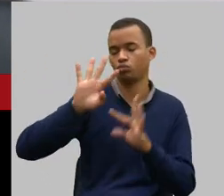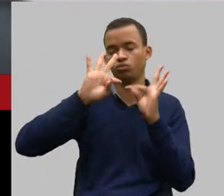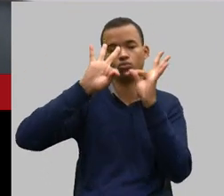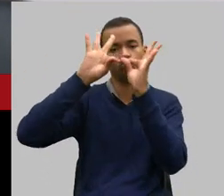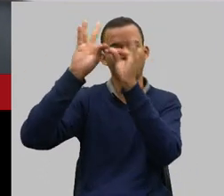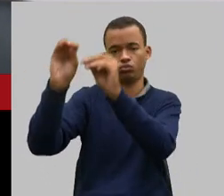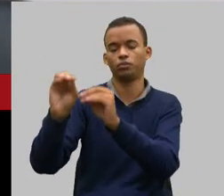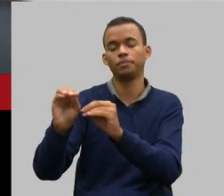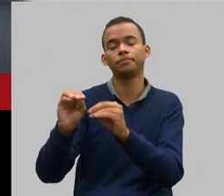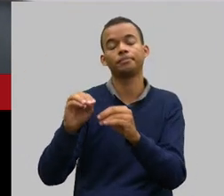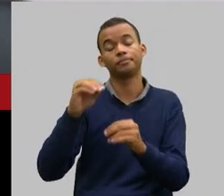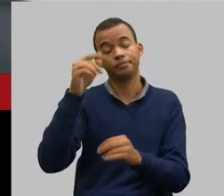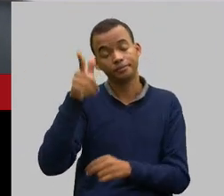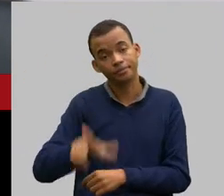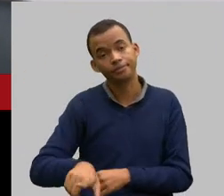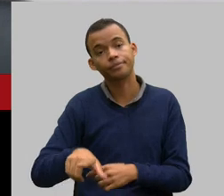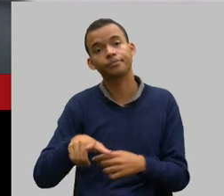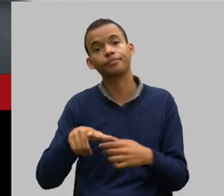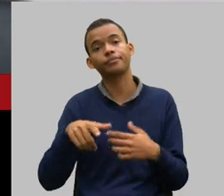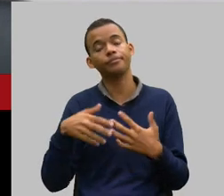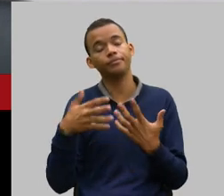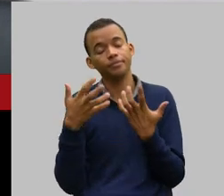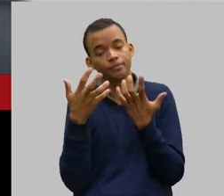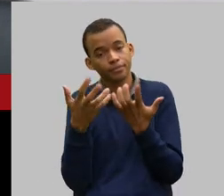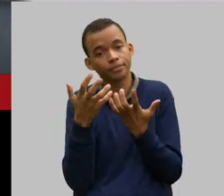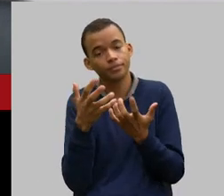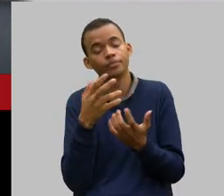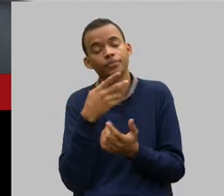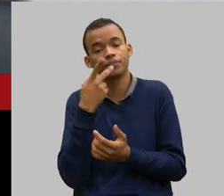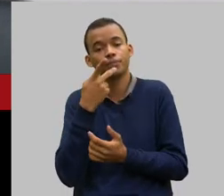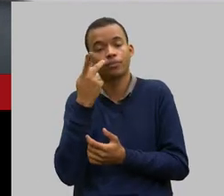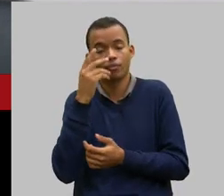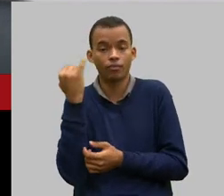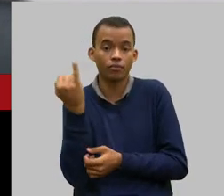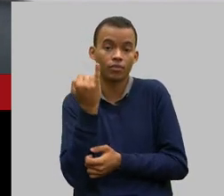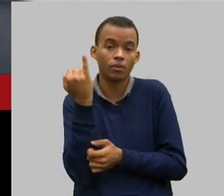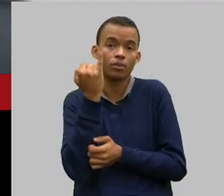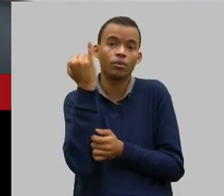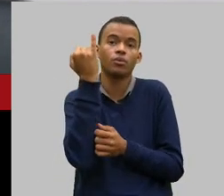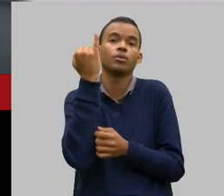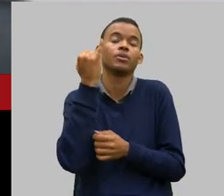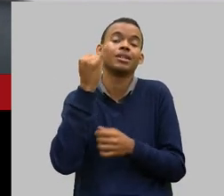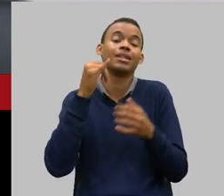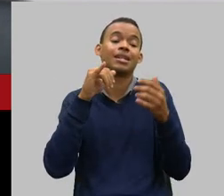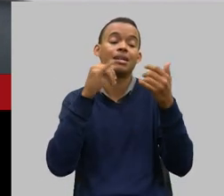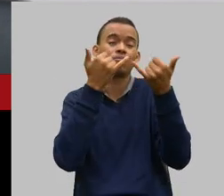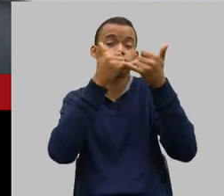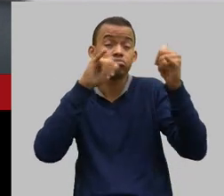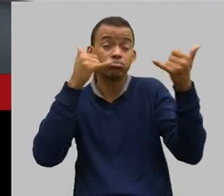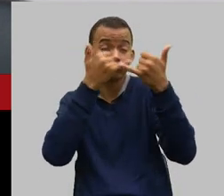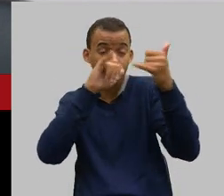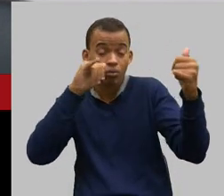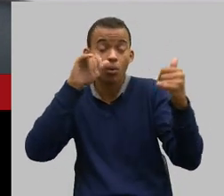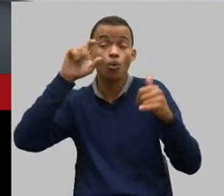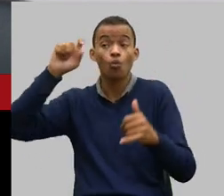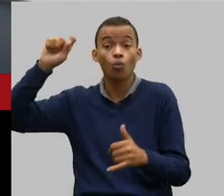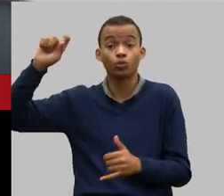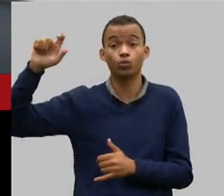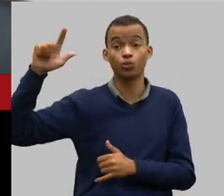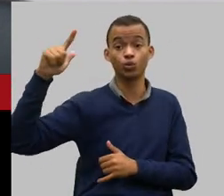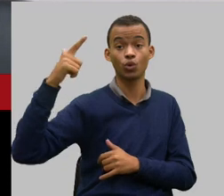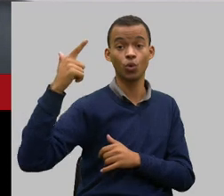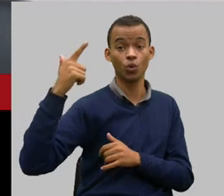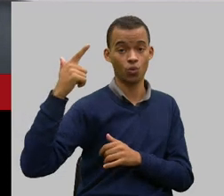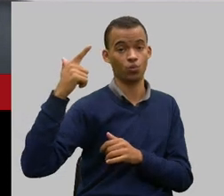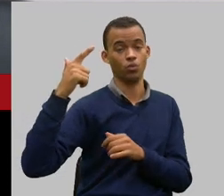vez né falar da importância da energia energia solar fotovoltaica volto a afirmar